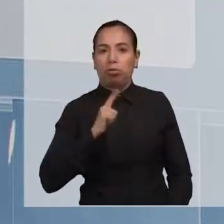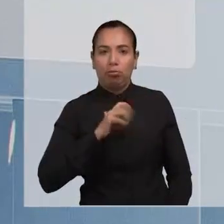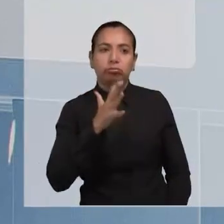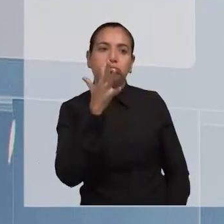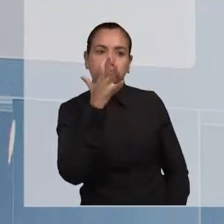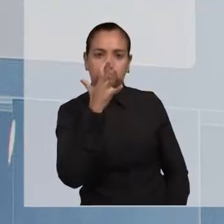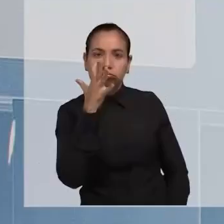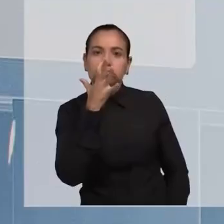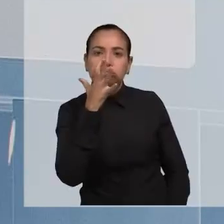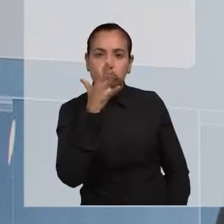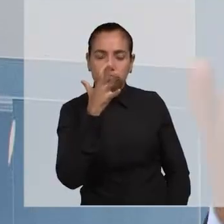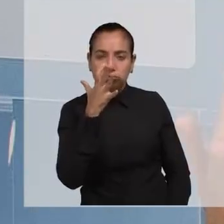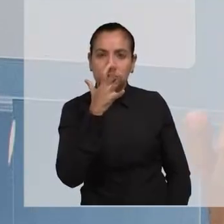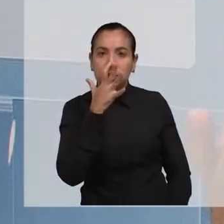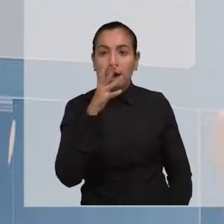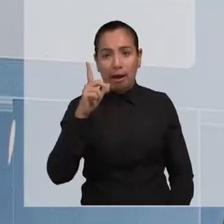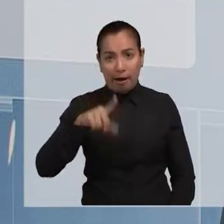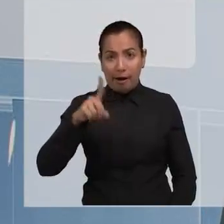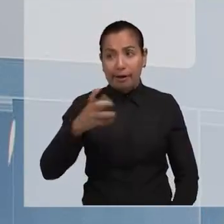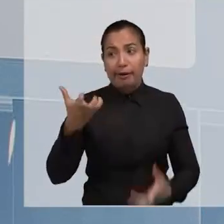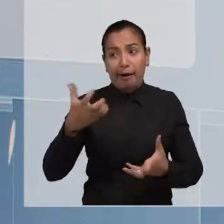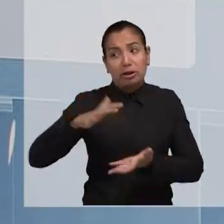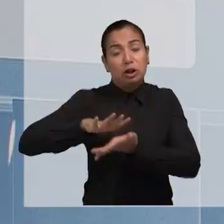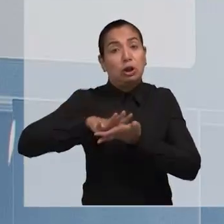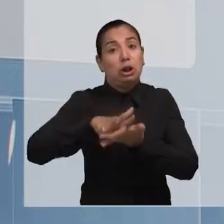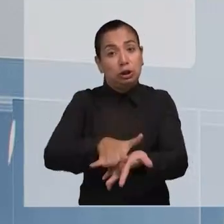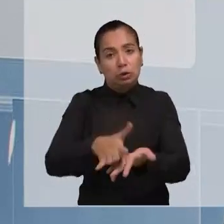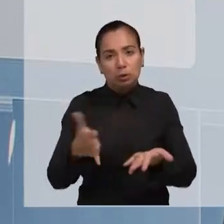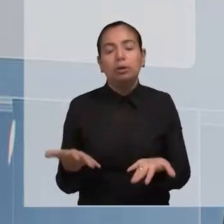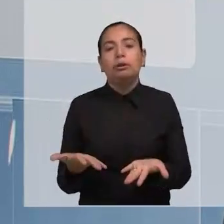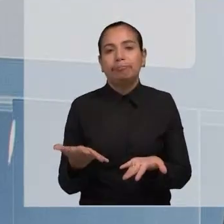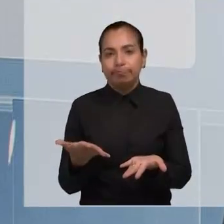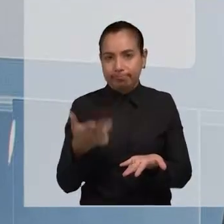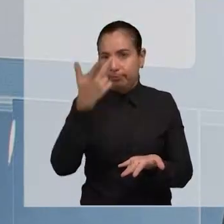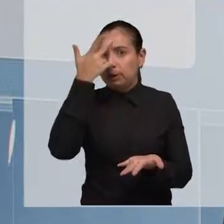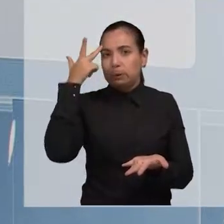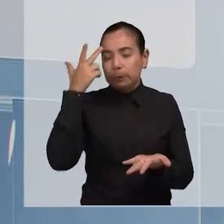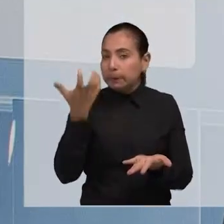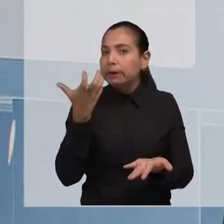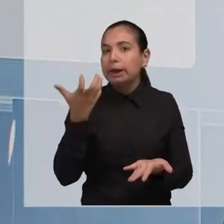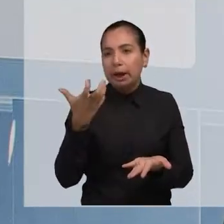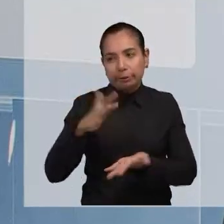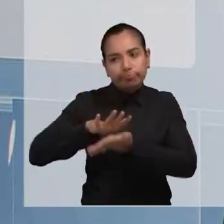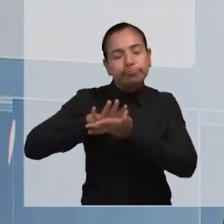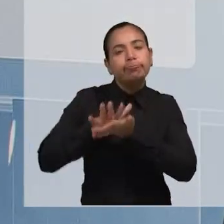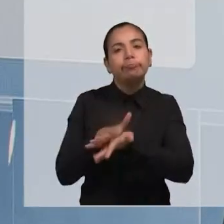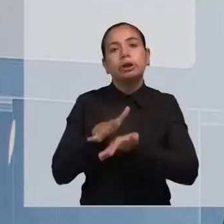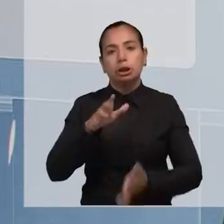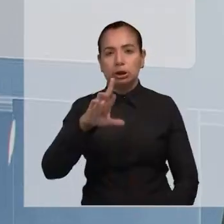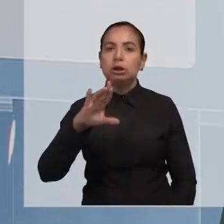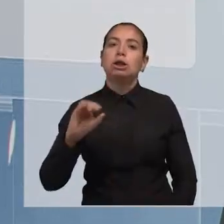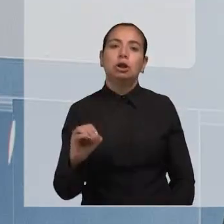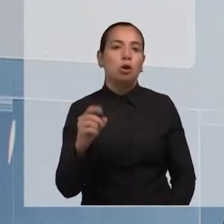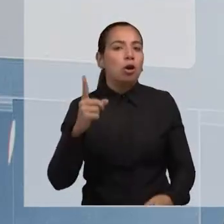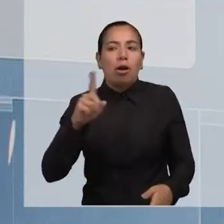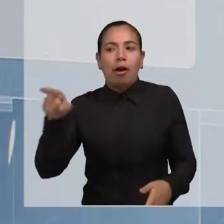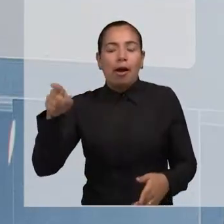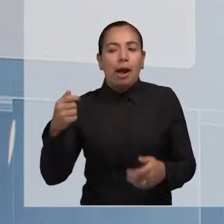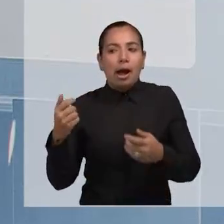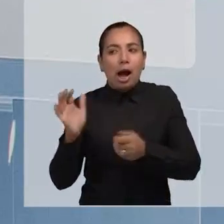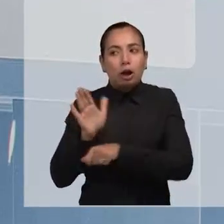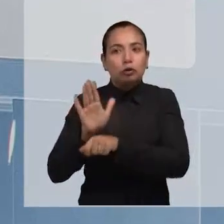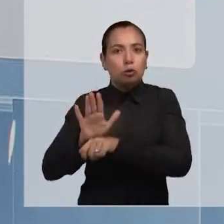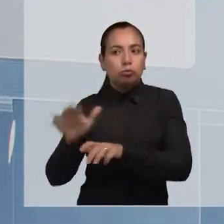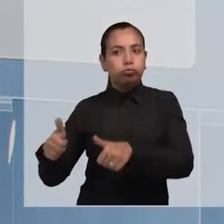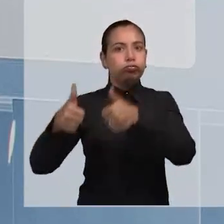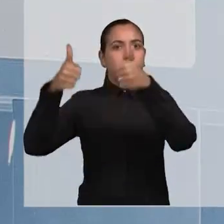lhe destruir, não para lhe enaltecer, e é esse o grande ponto, ou então faz como o Luiz diz aqui, o conselho. Não é, Luiz? Não vai mais, é? Não